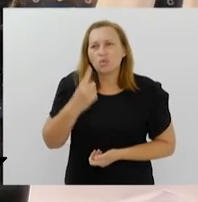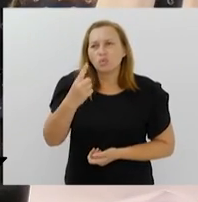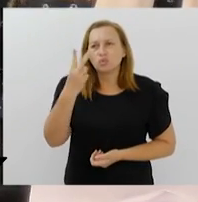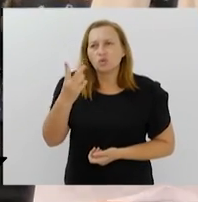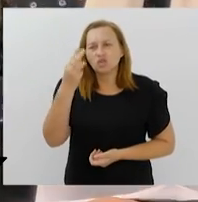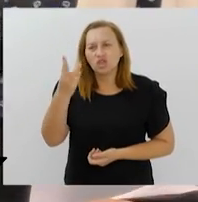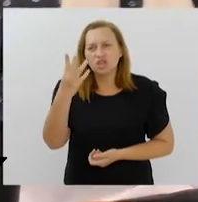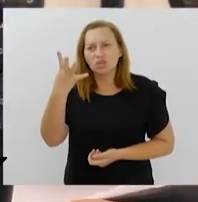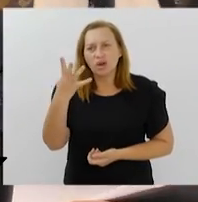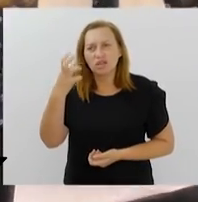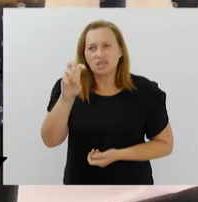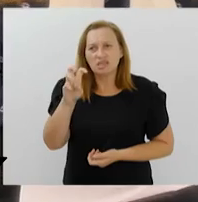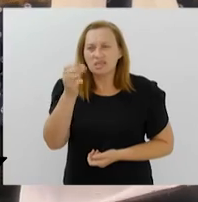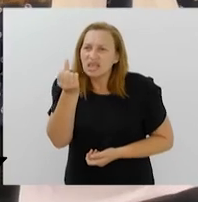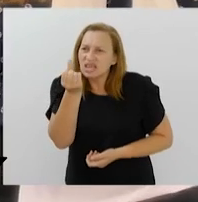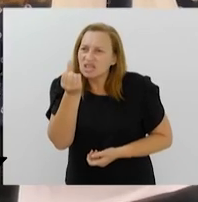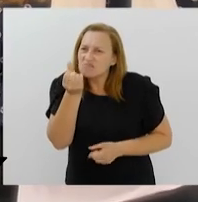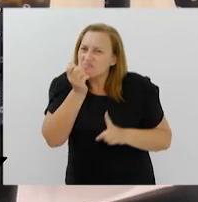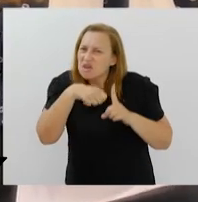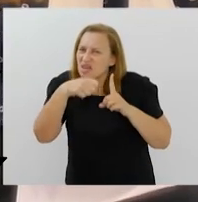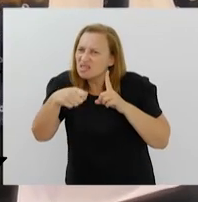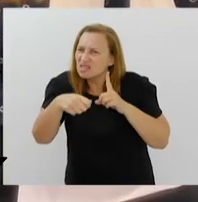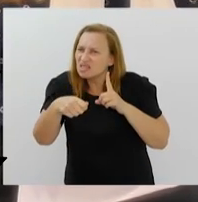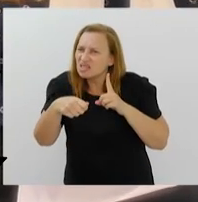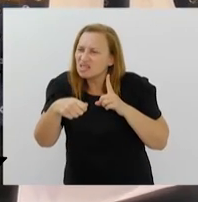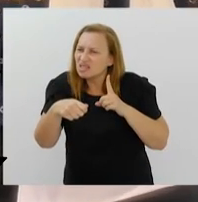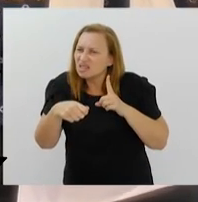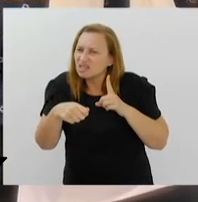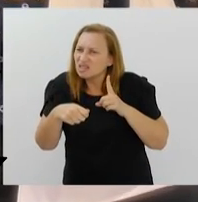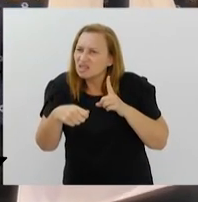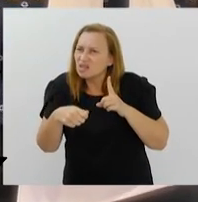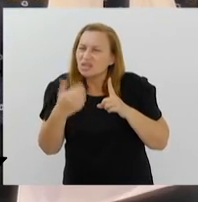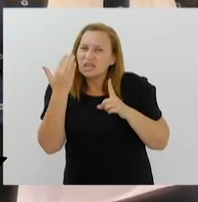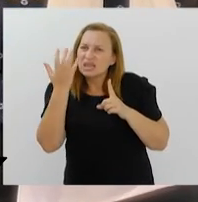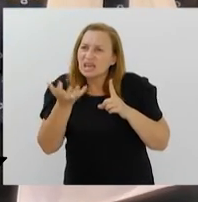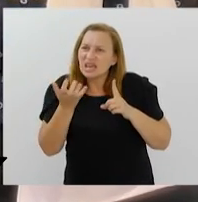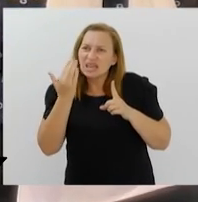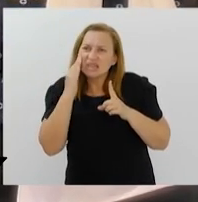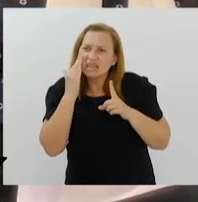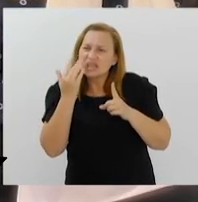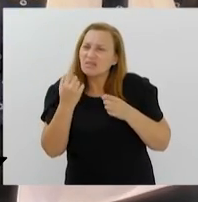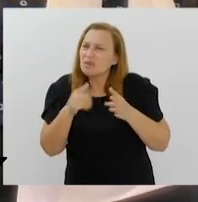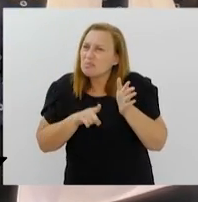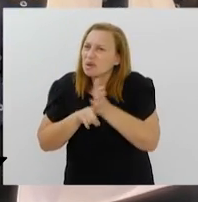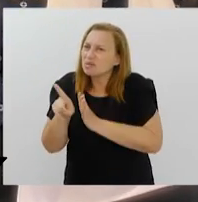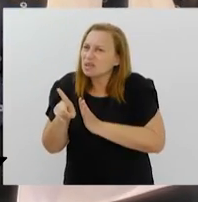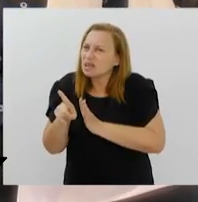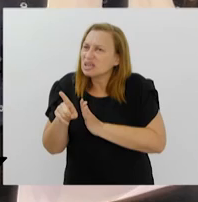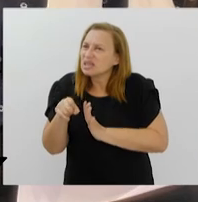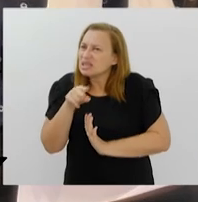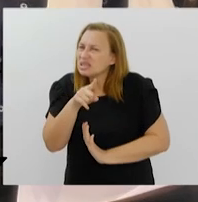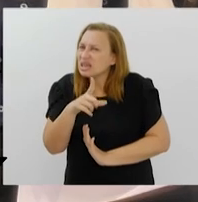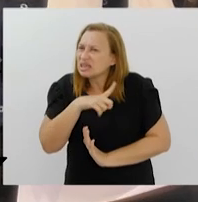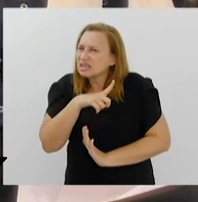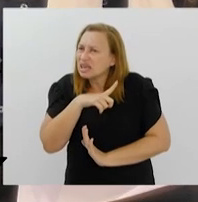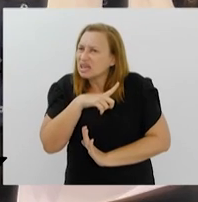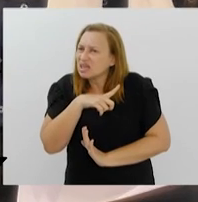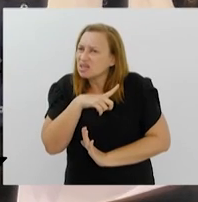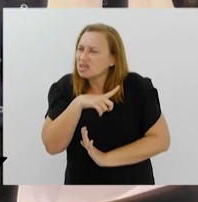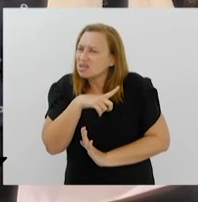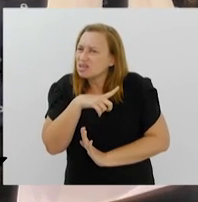3 4 5 6 meses e aí acho que tá tentando entender e vai perguntar se ela tem assim